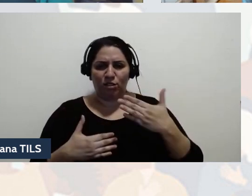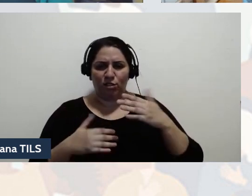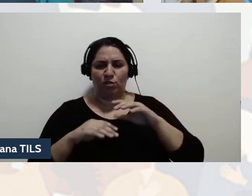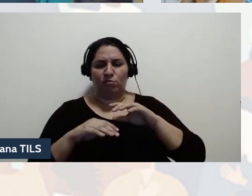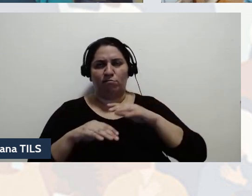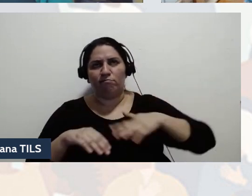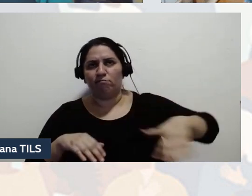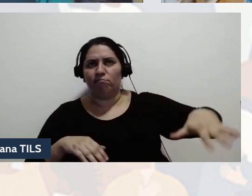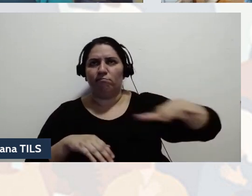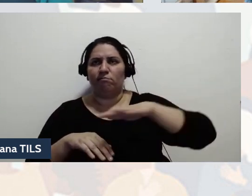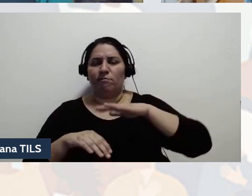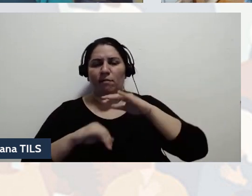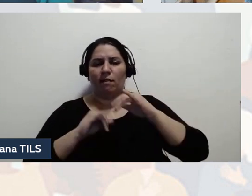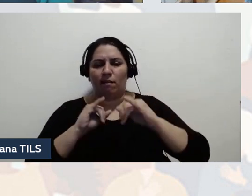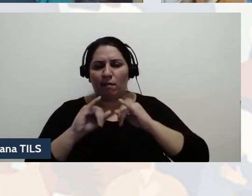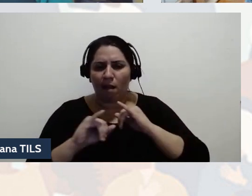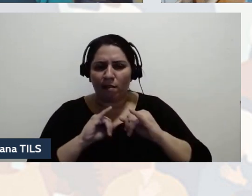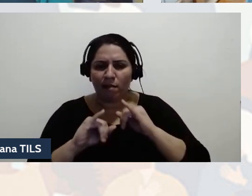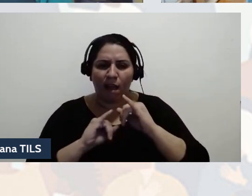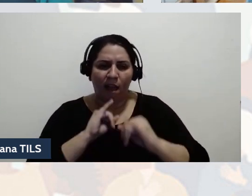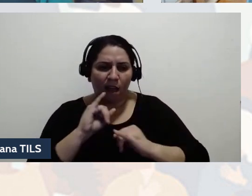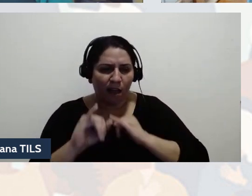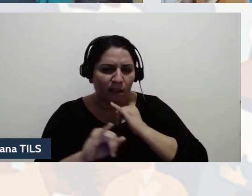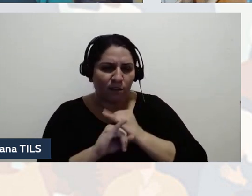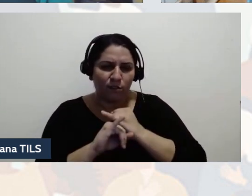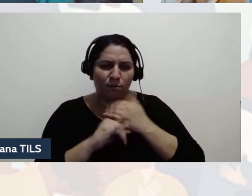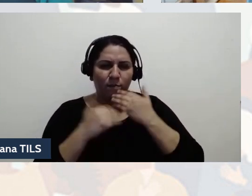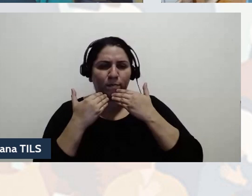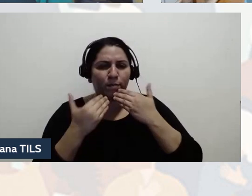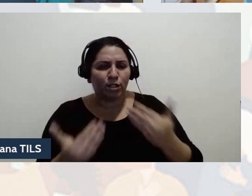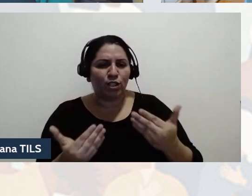na internet para que